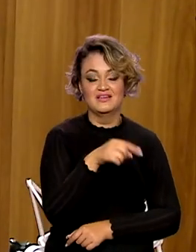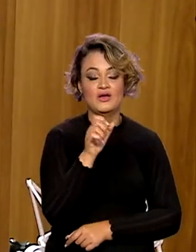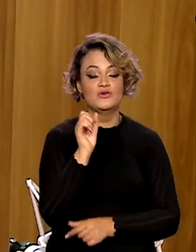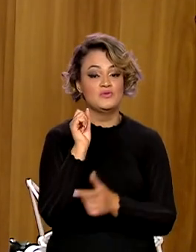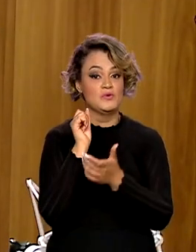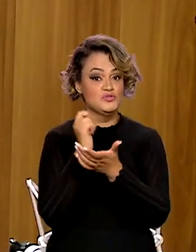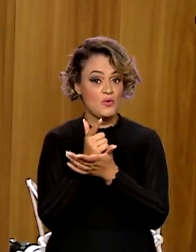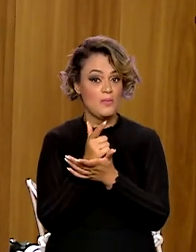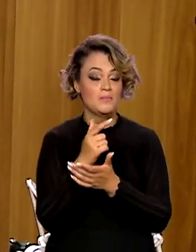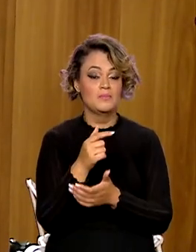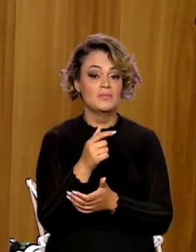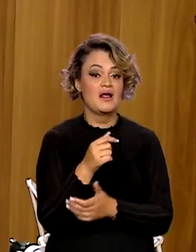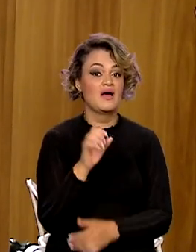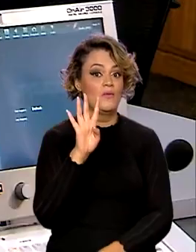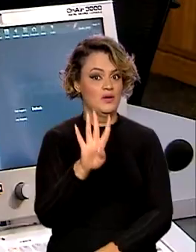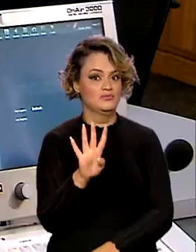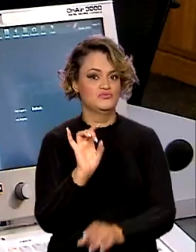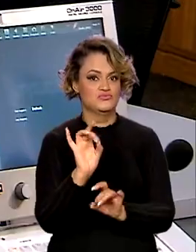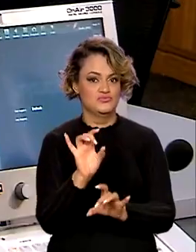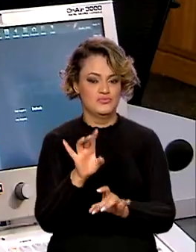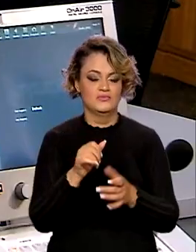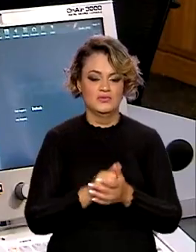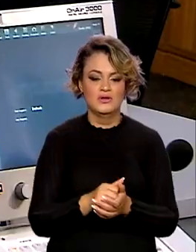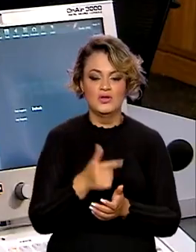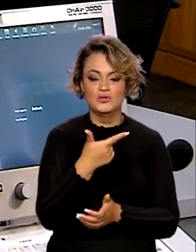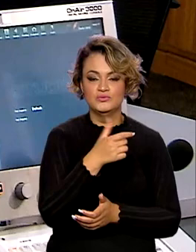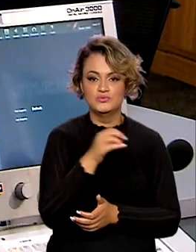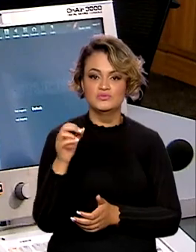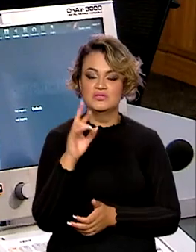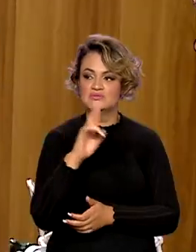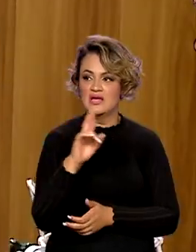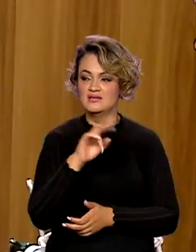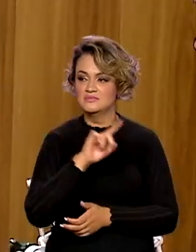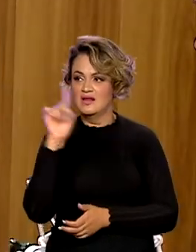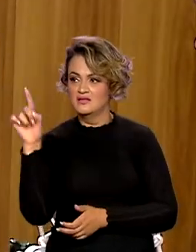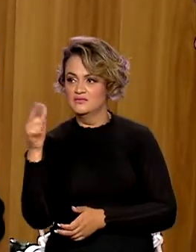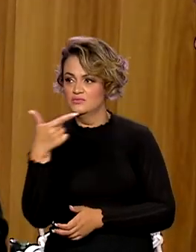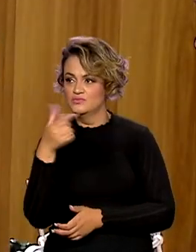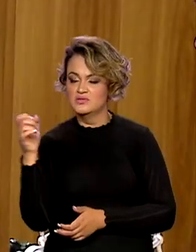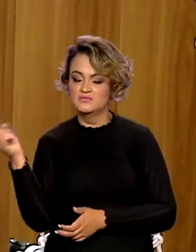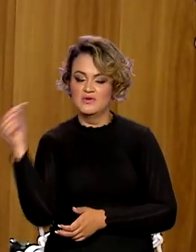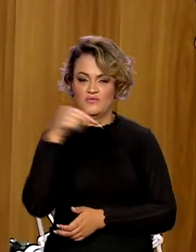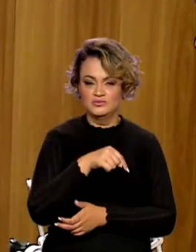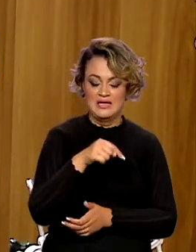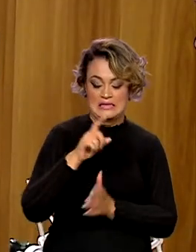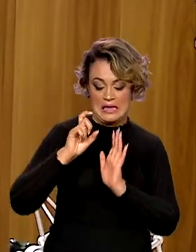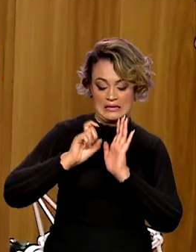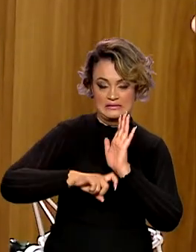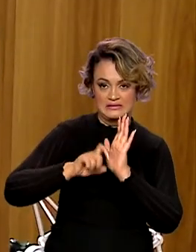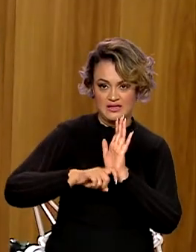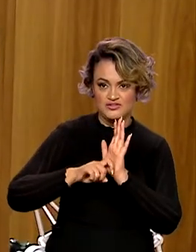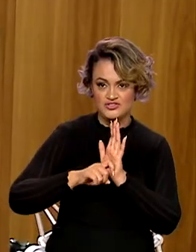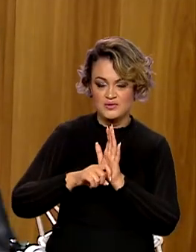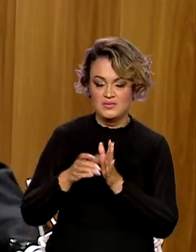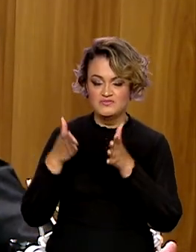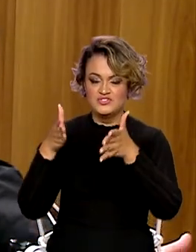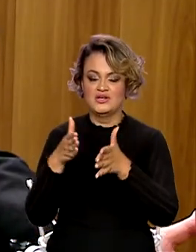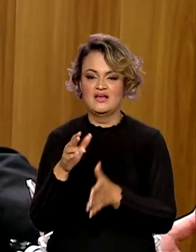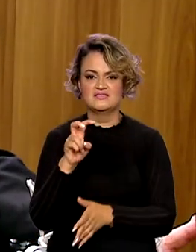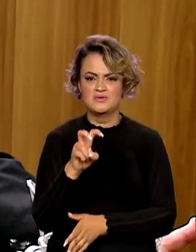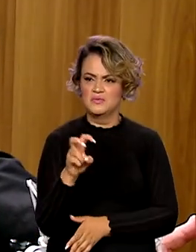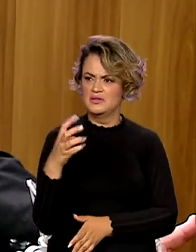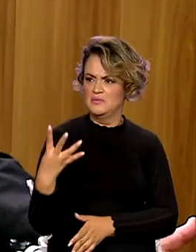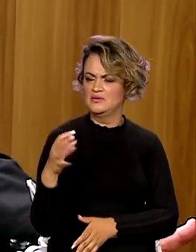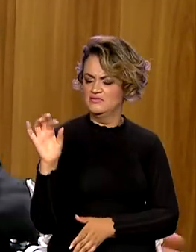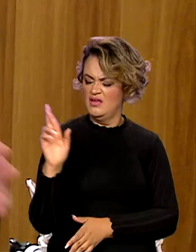adquirir quatro pernas, quatro passagens. Você vai pagar 200 reais no trecho e aí a taxa de embarque é 54. Então, mas é